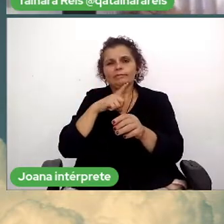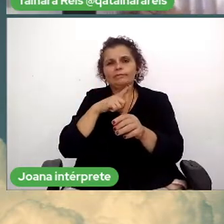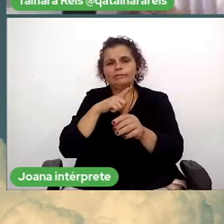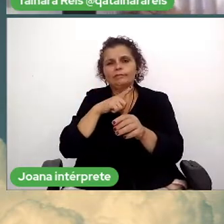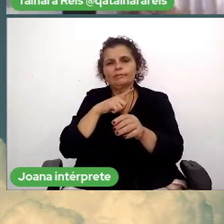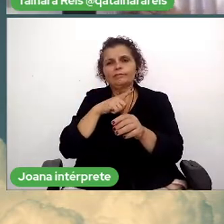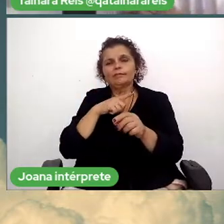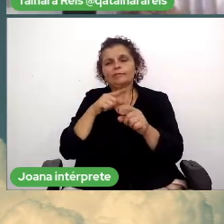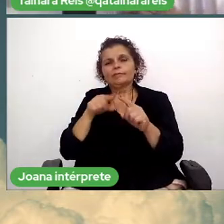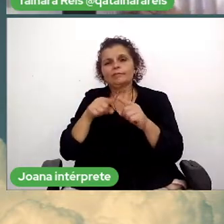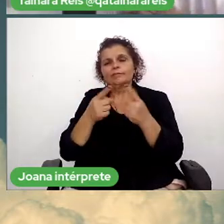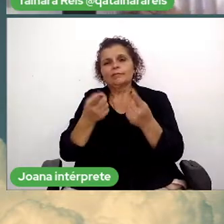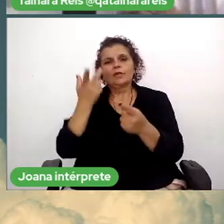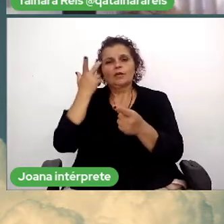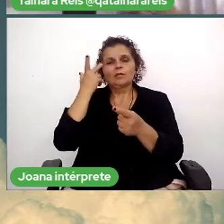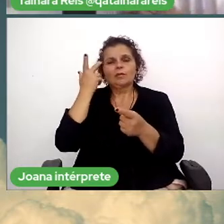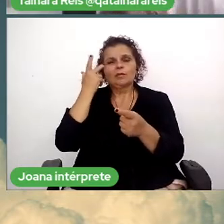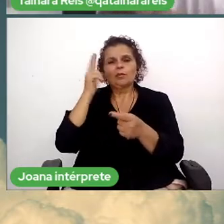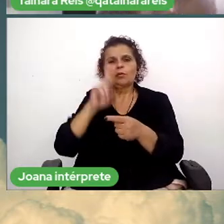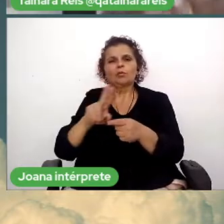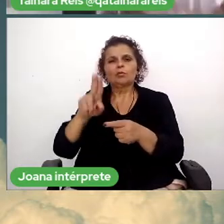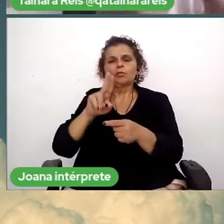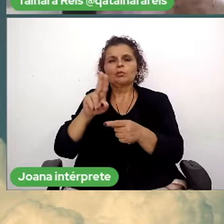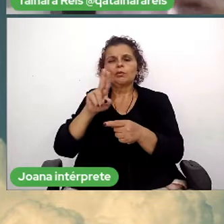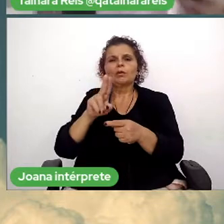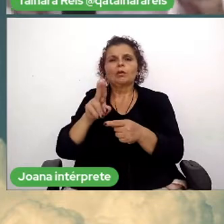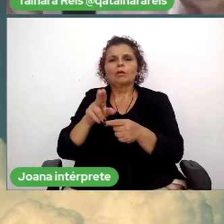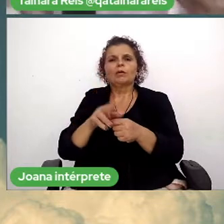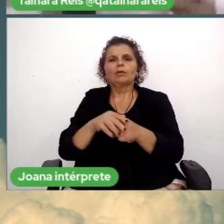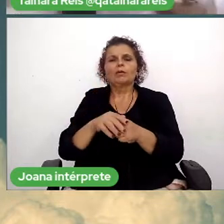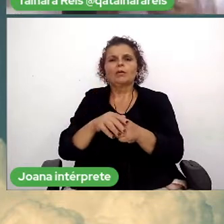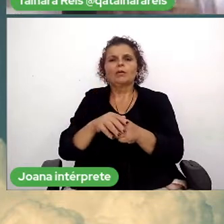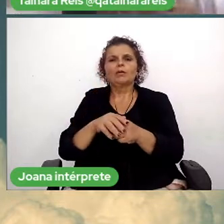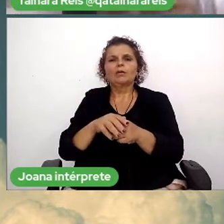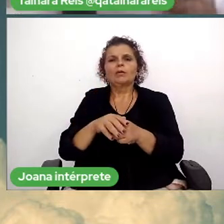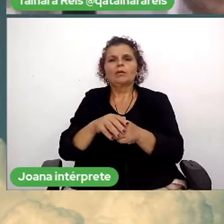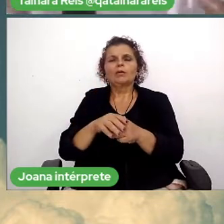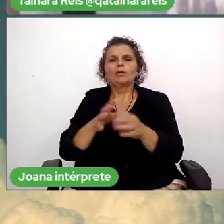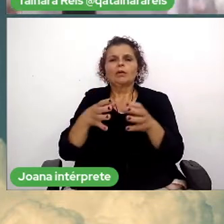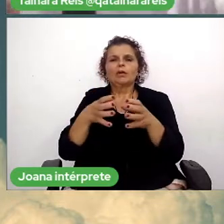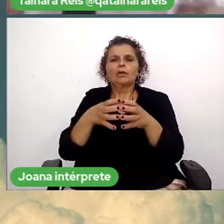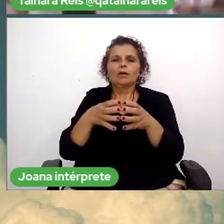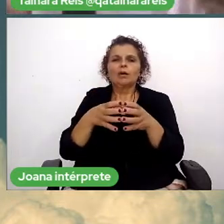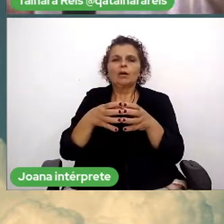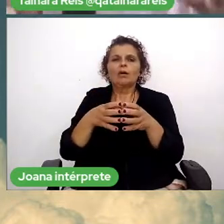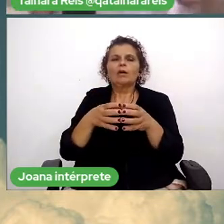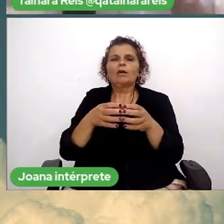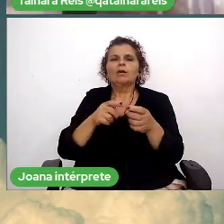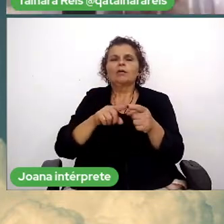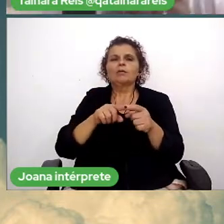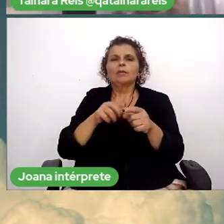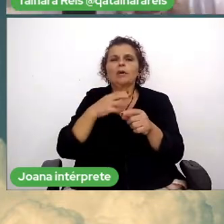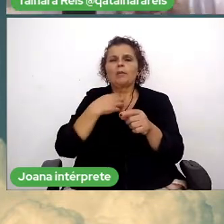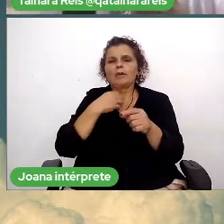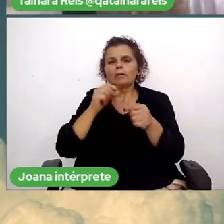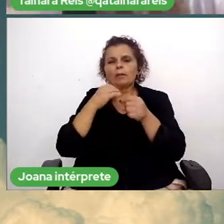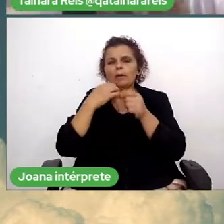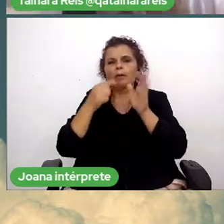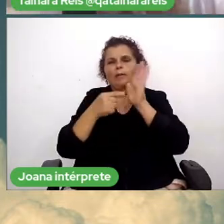E geralmente a gente usa assim, um Kanban, algum tipo de board, para poder